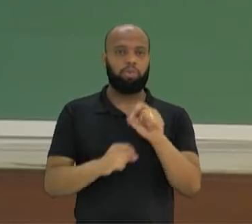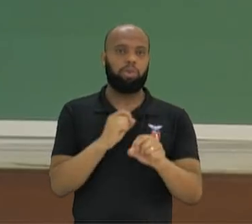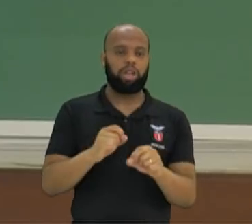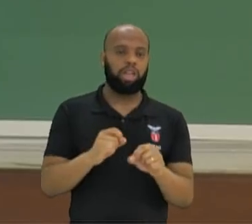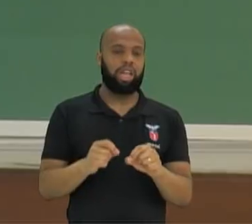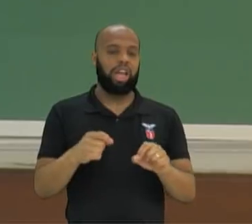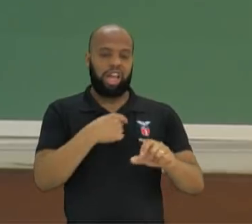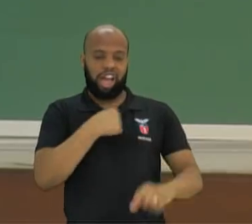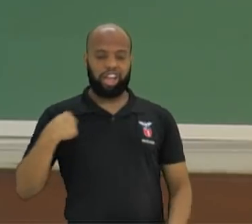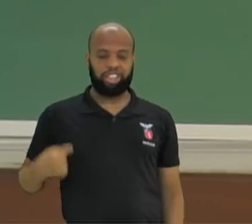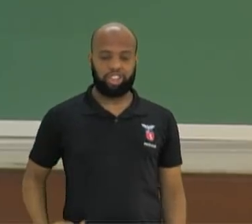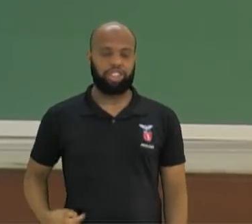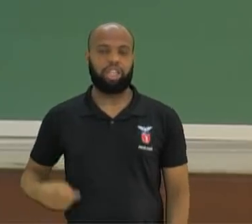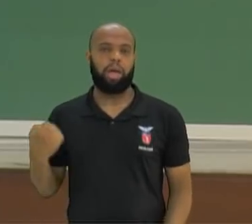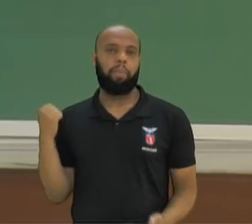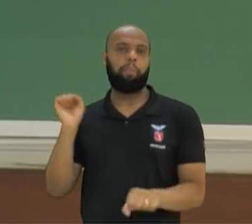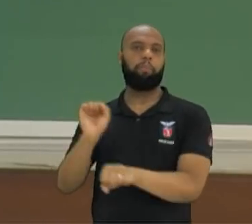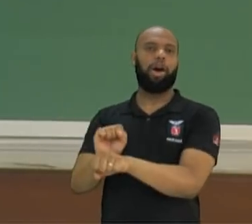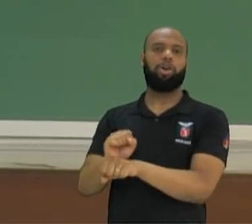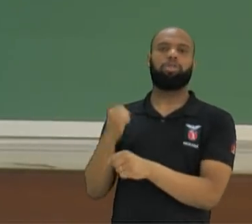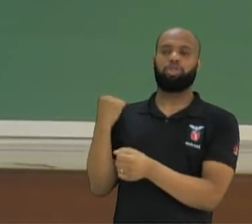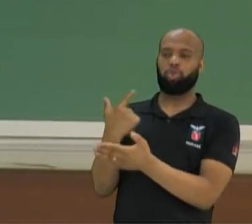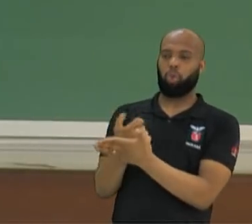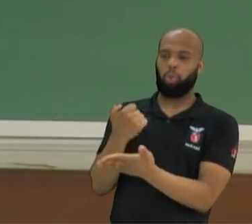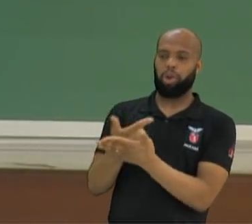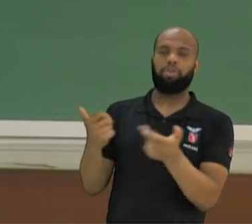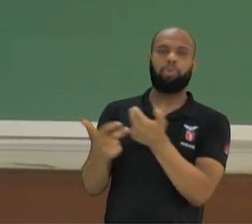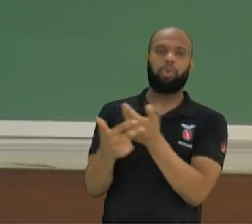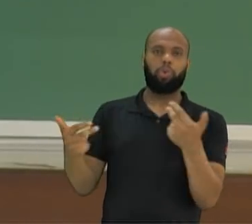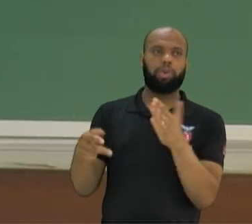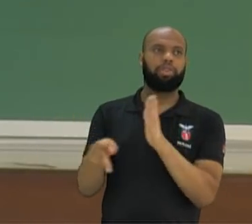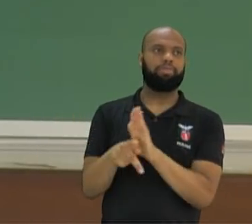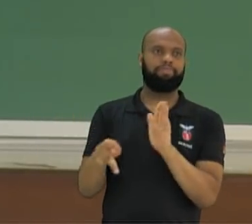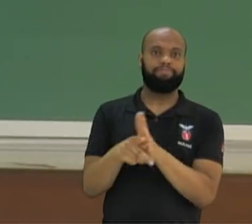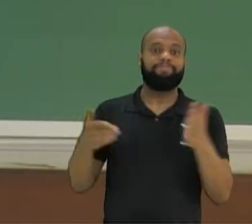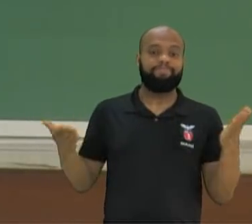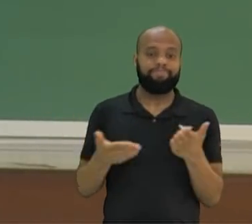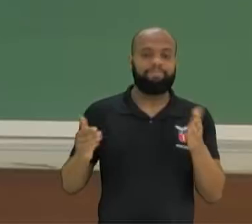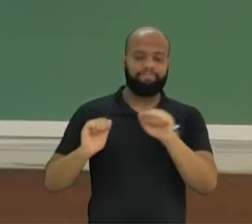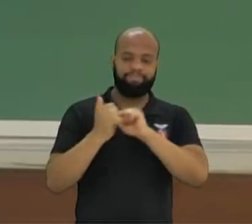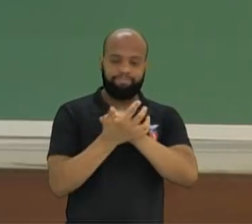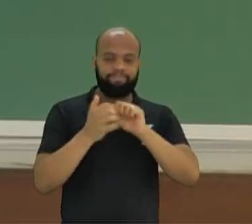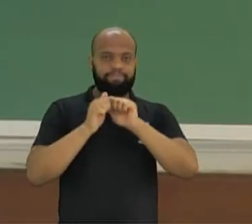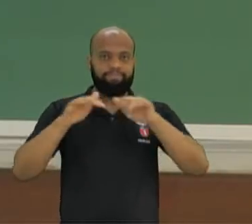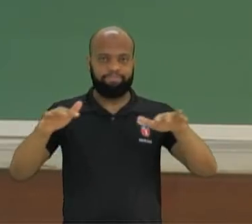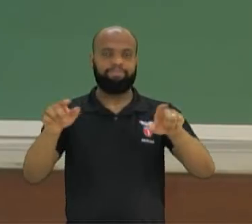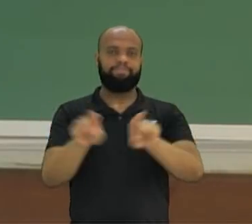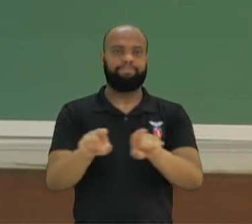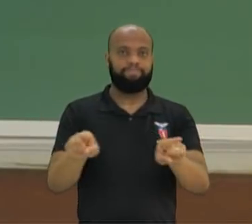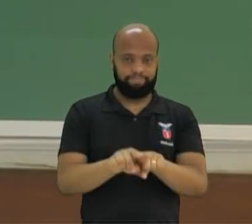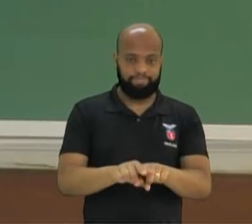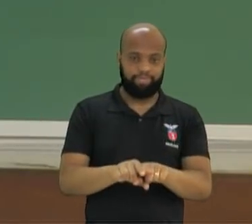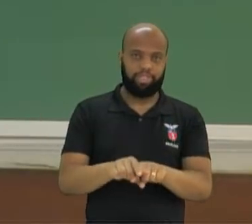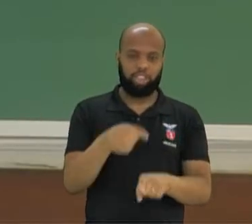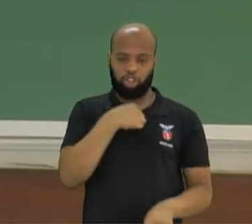A China deixa de comprar os produtos agora no período da pandemia, né? O nosso principal